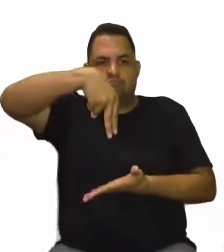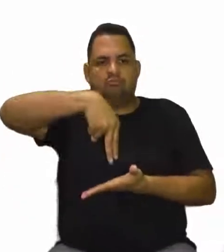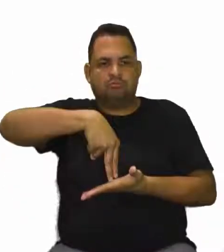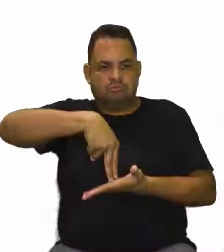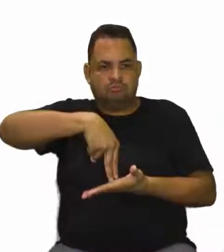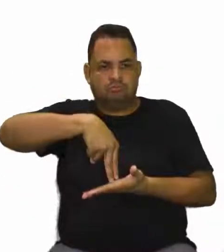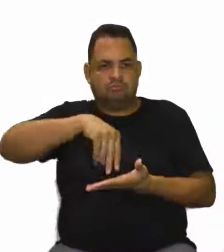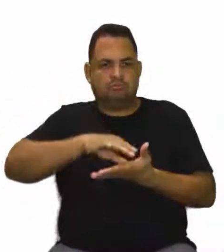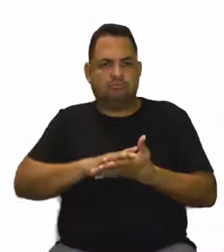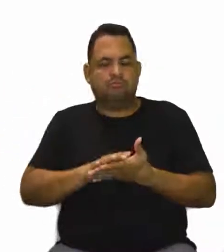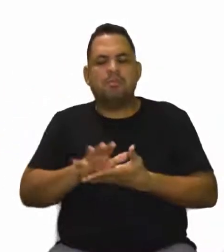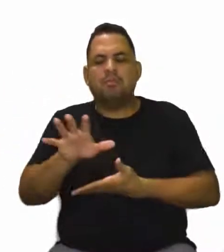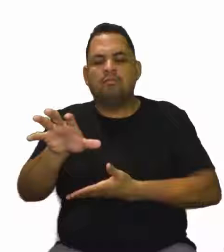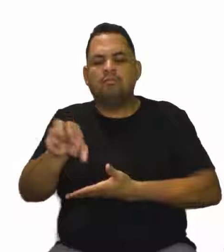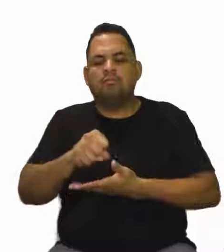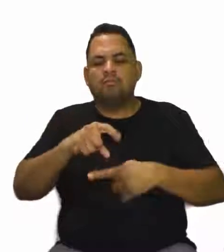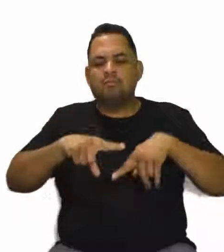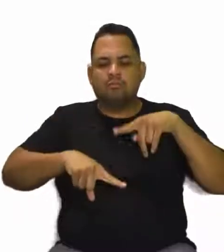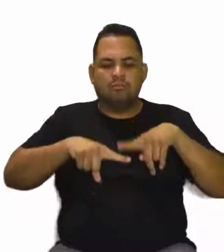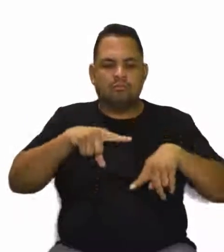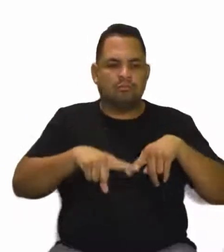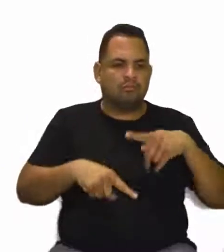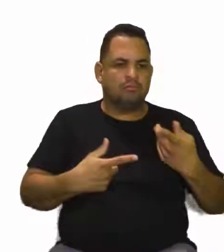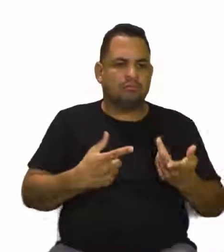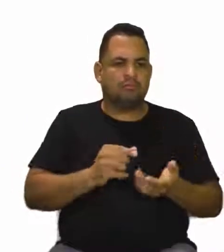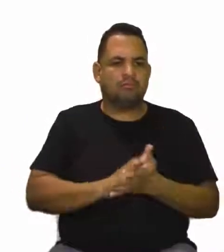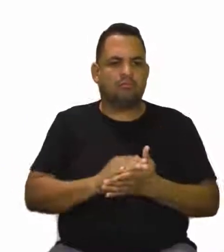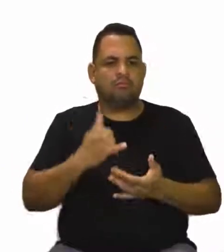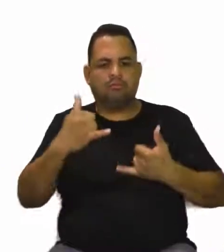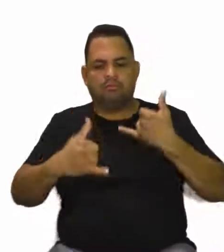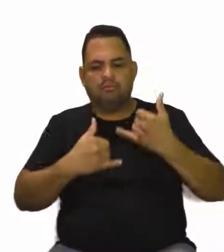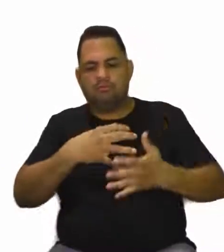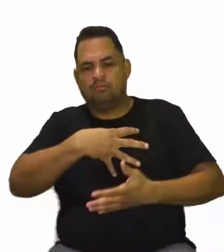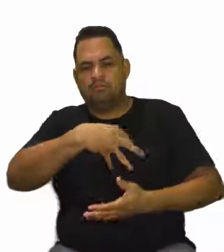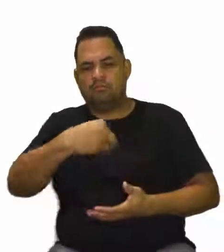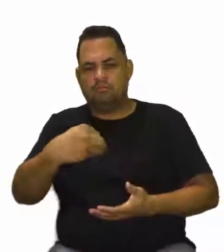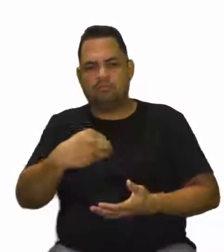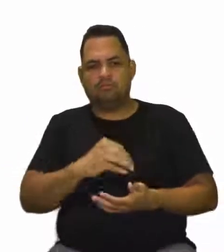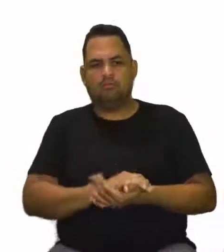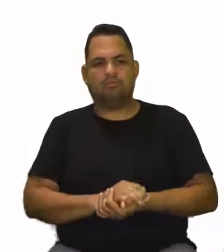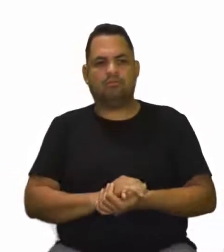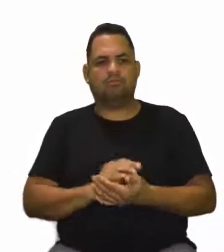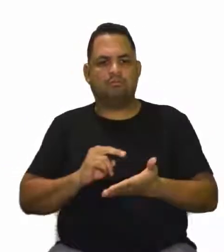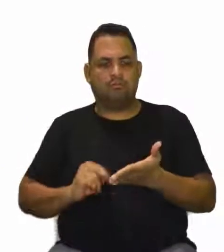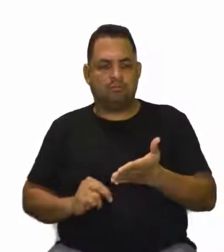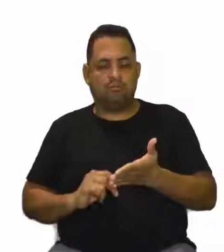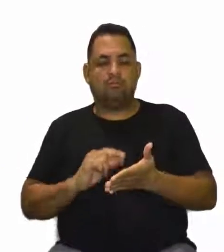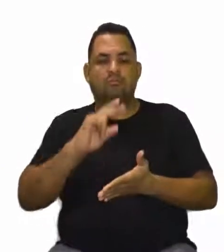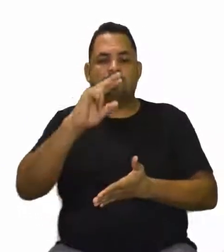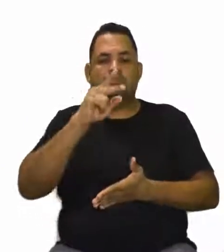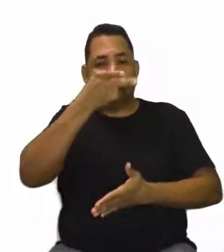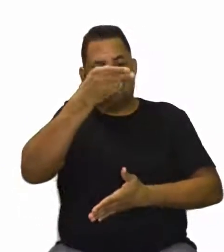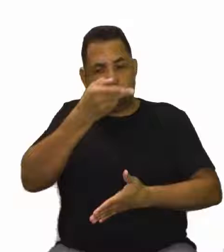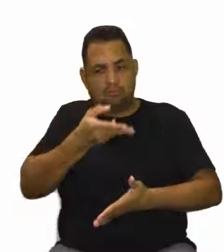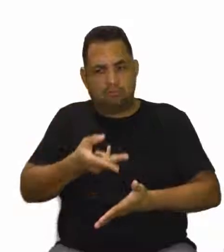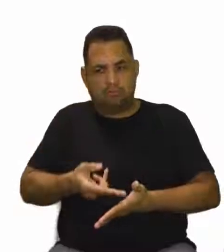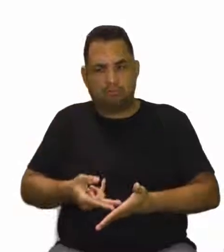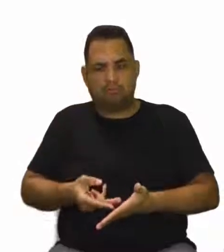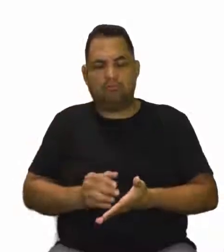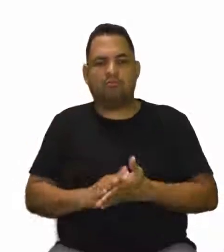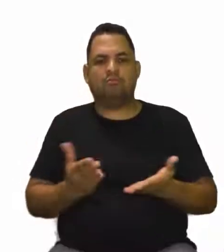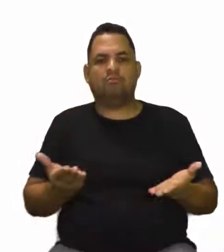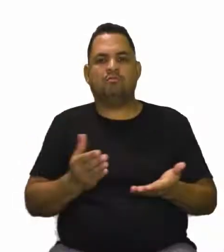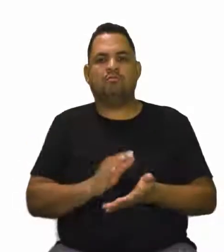levantar, apanhar um objeto, brincar com o filho, subir e descer